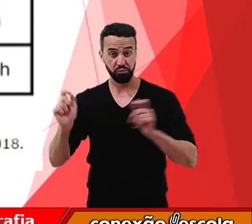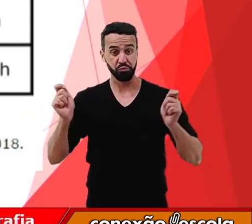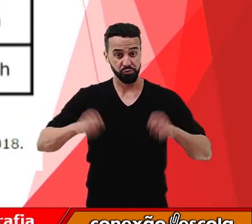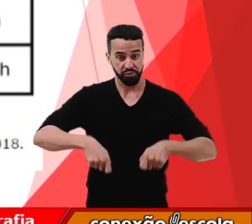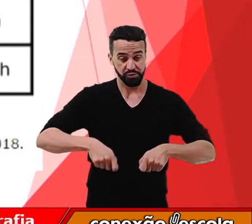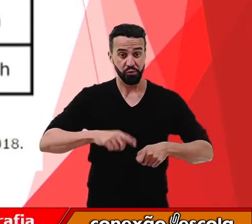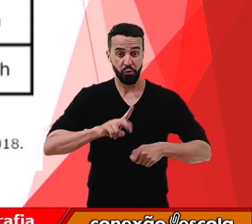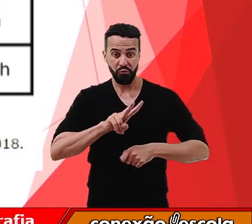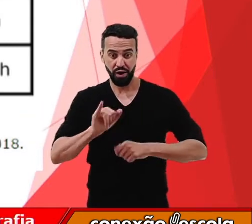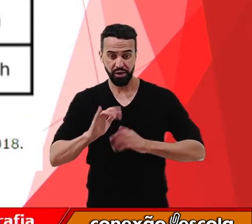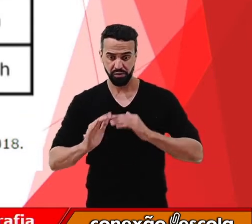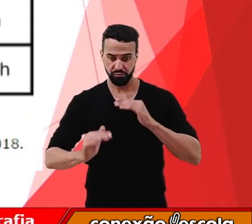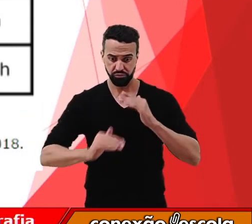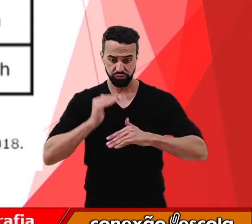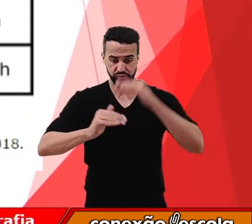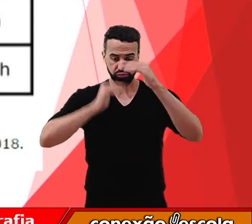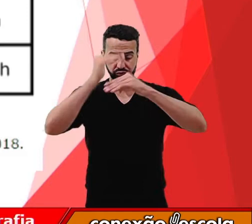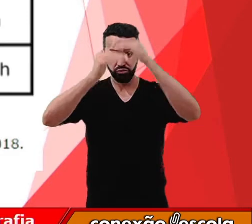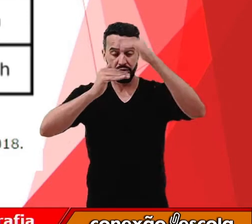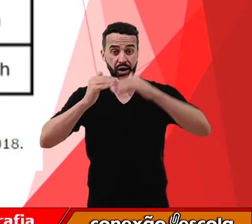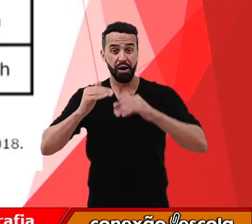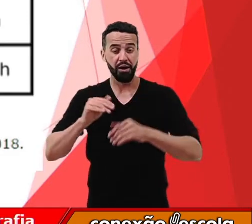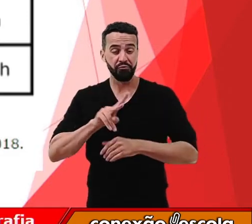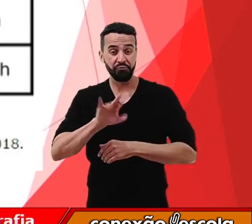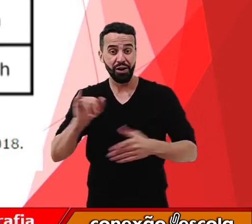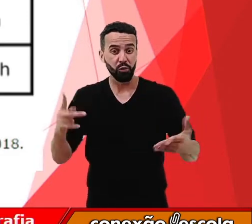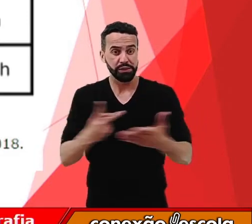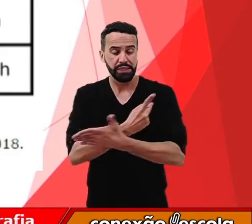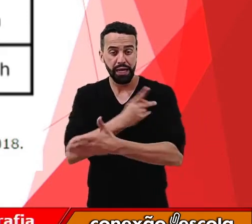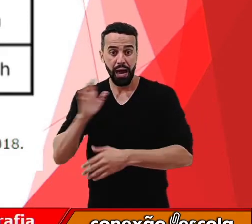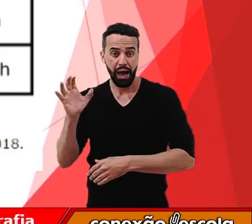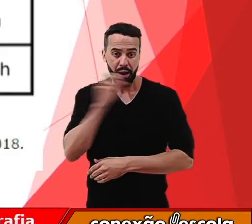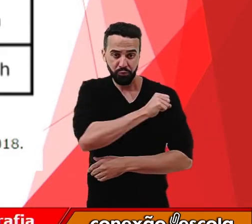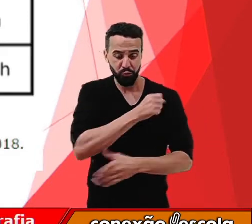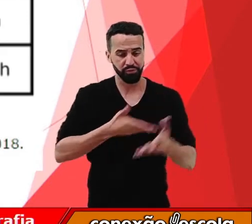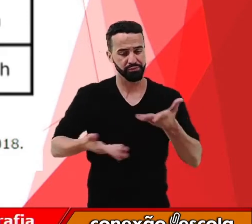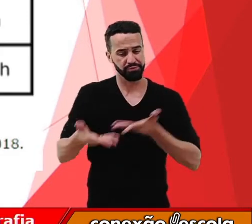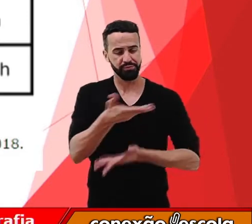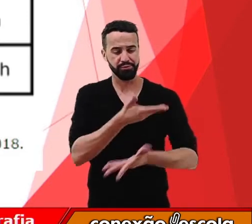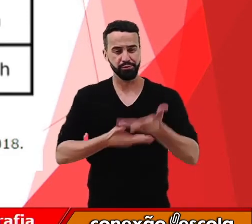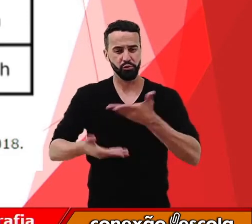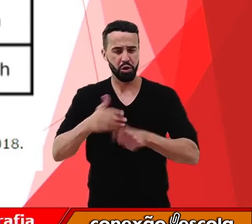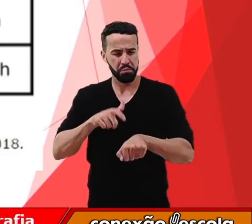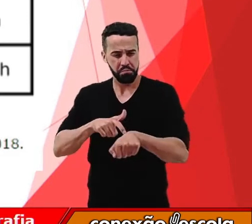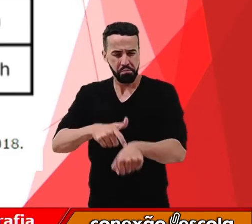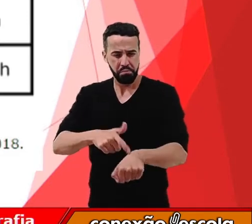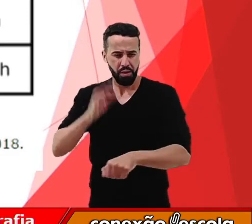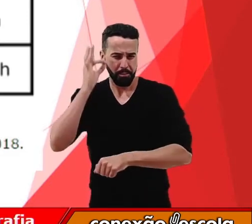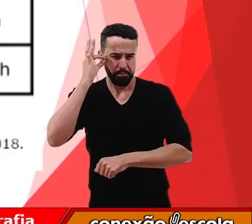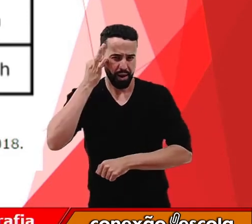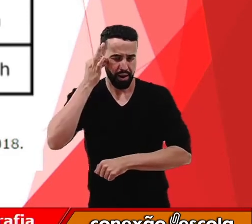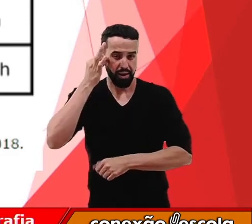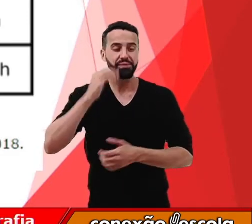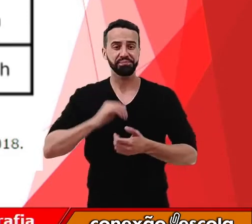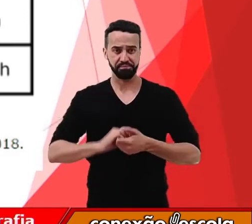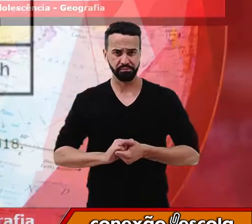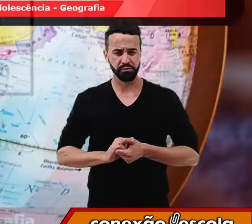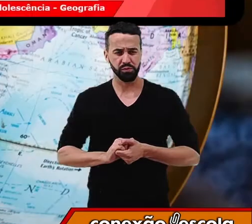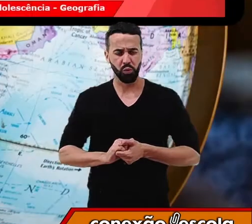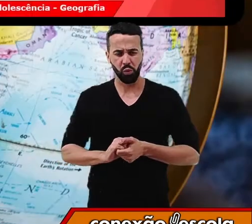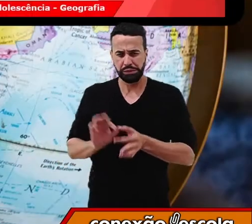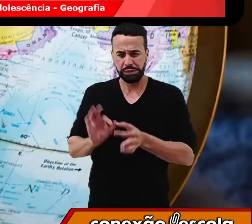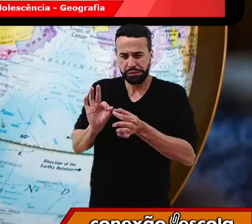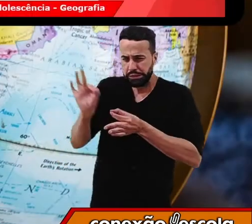mais rápidos, proporcionando trocas mais intensas e fazendo com que a distância entre